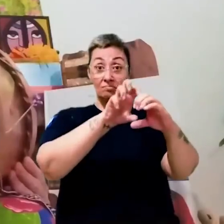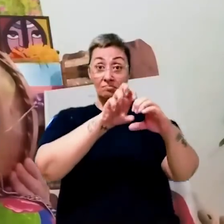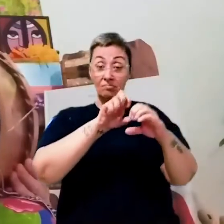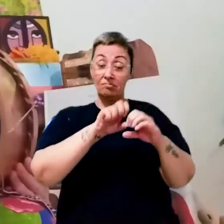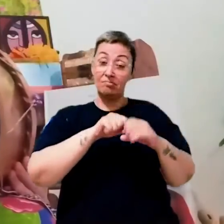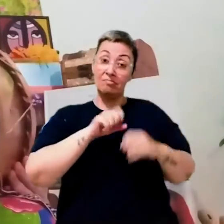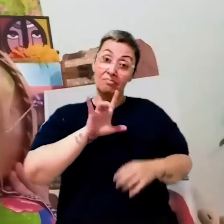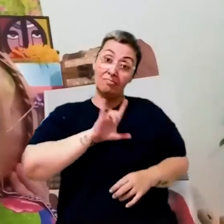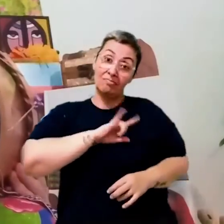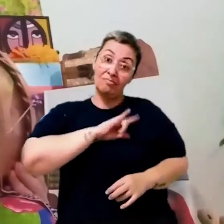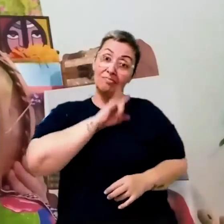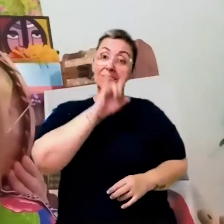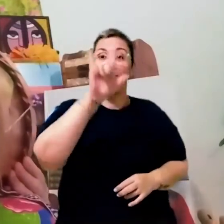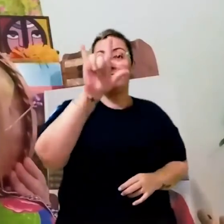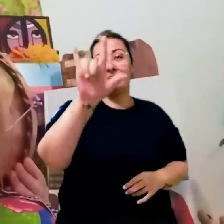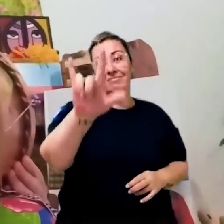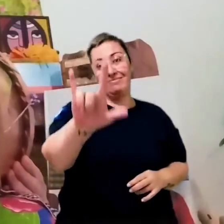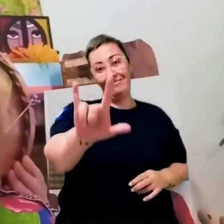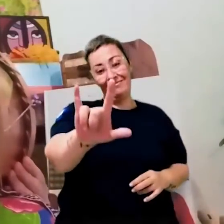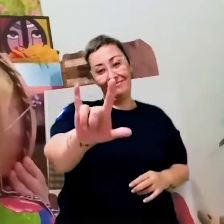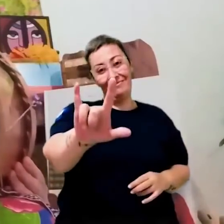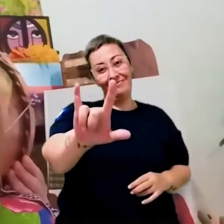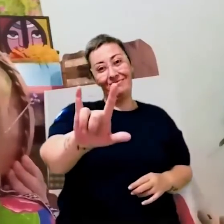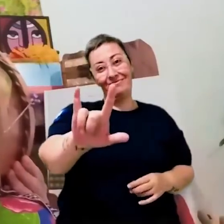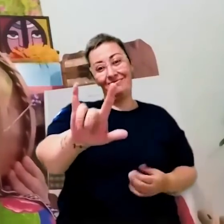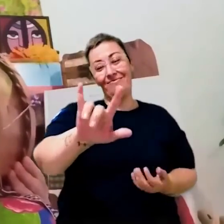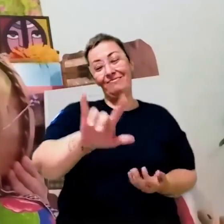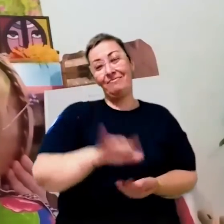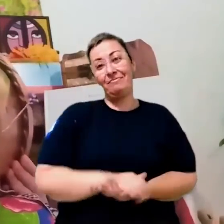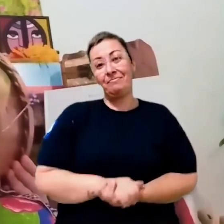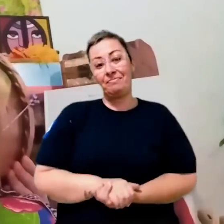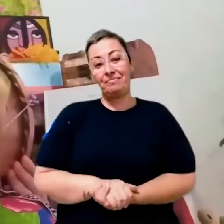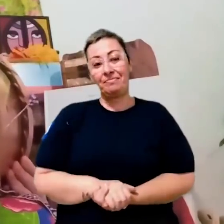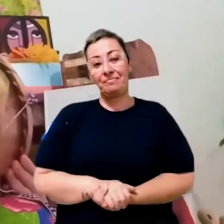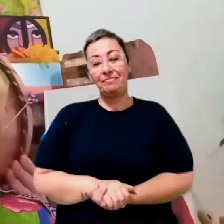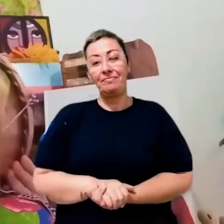é porque eu te quero bem.